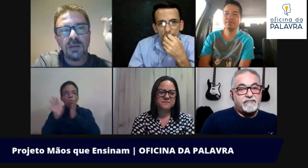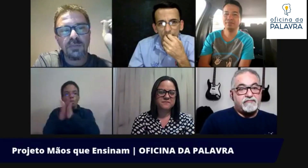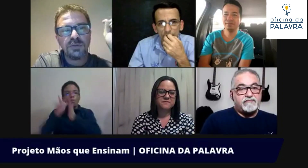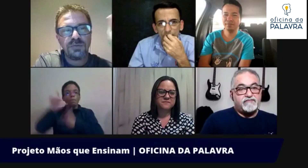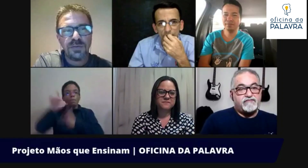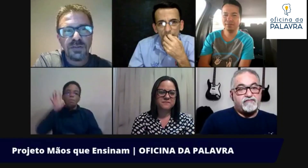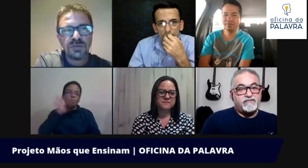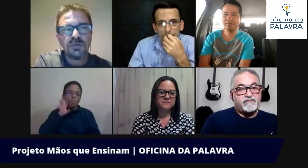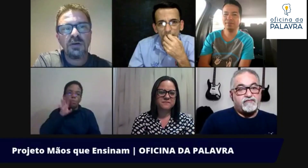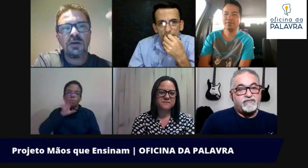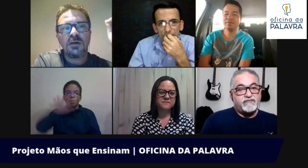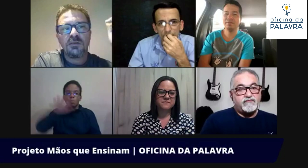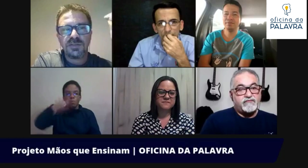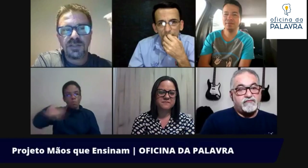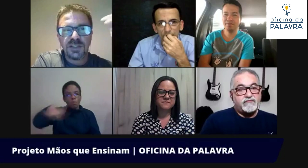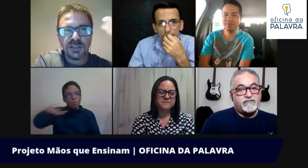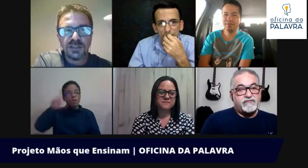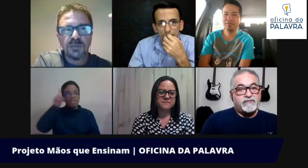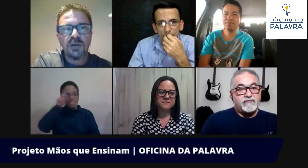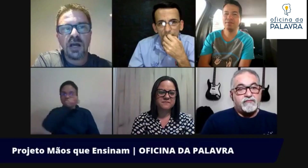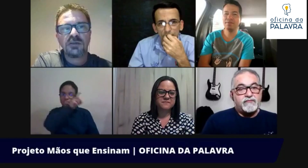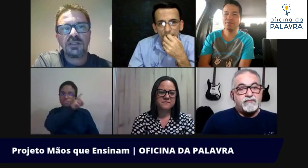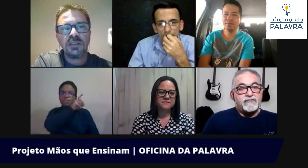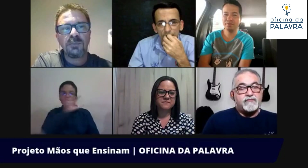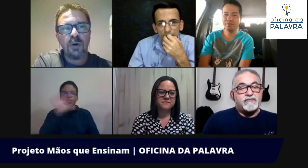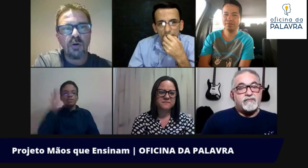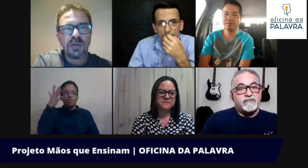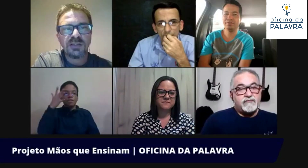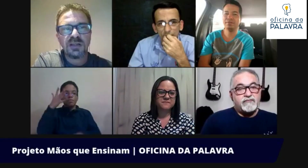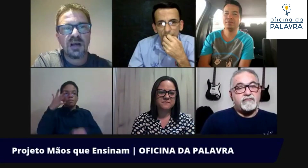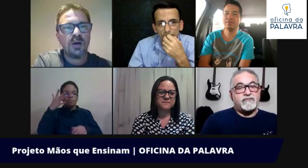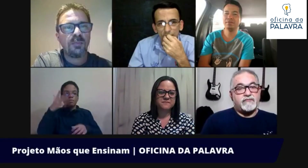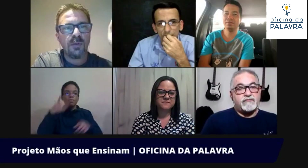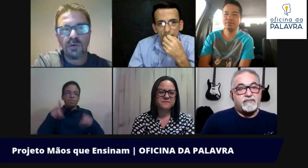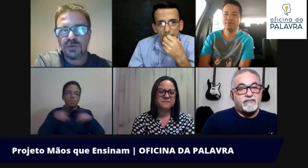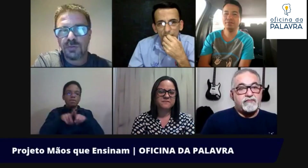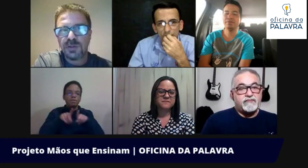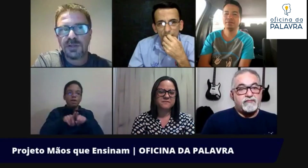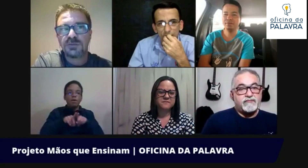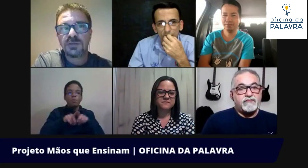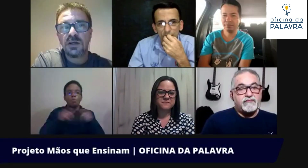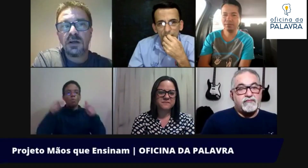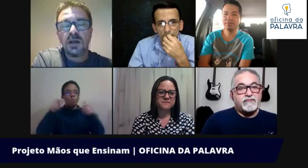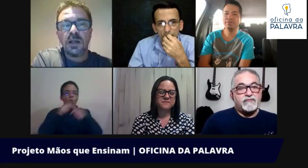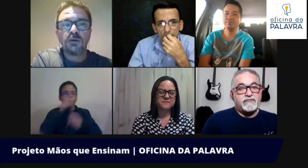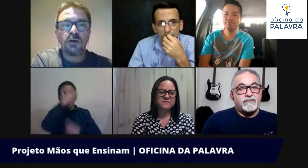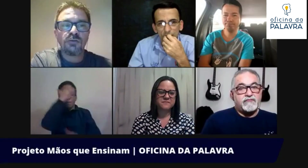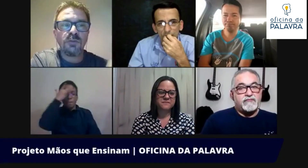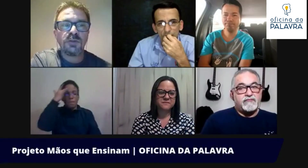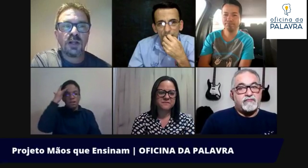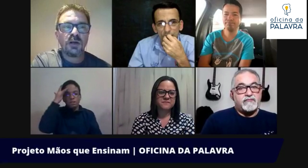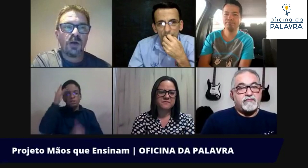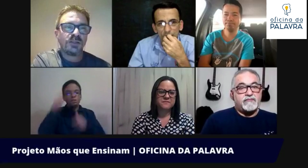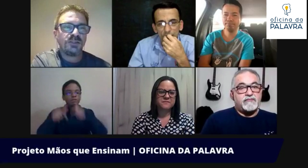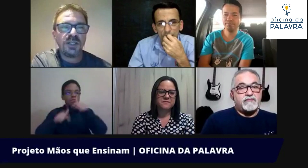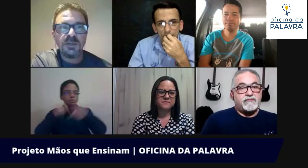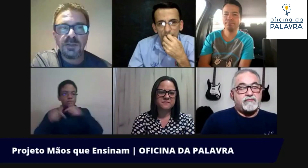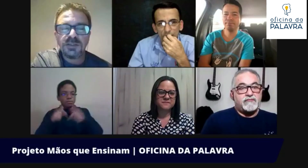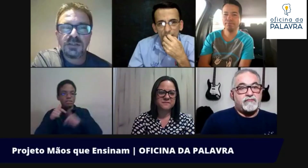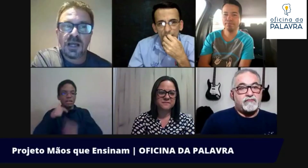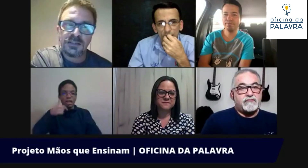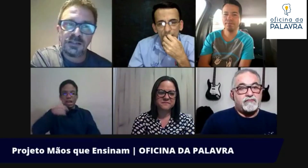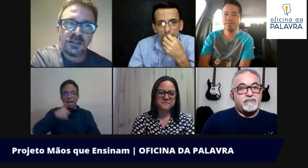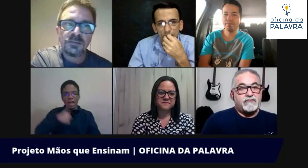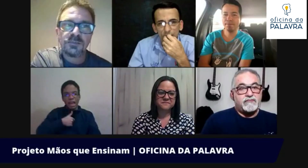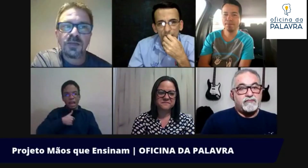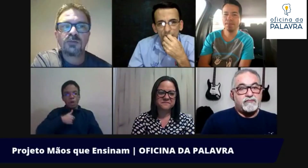que é um campo difícil, vocês já testemunharam aqui, pouco material, poucos obreiros. Eu não domino a linguagem de